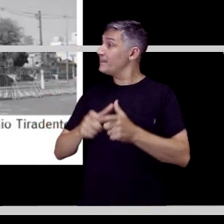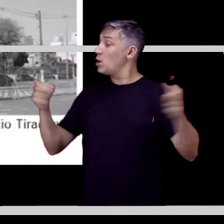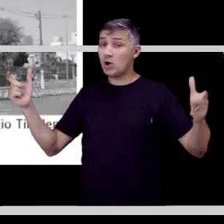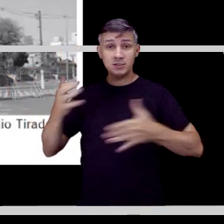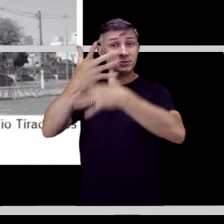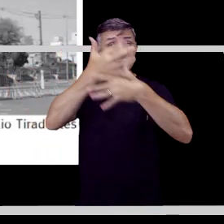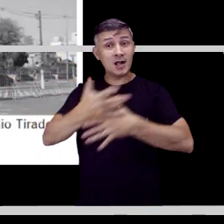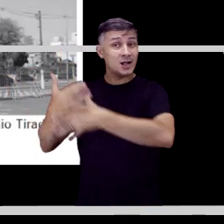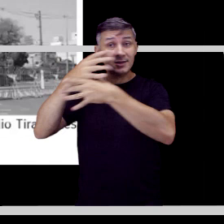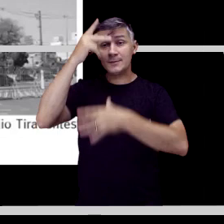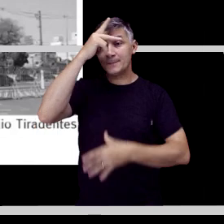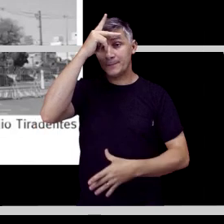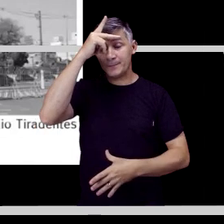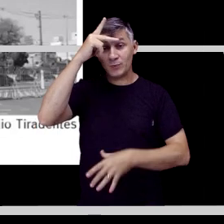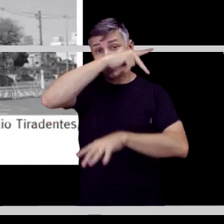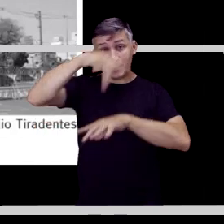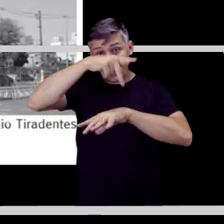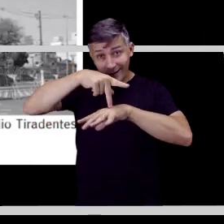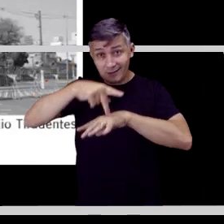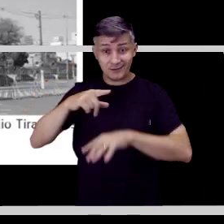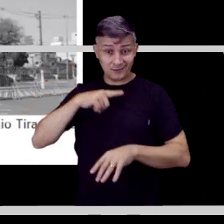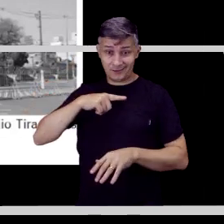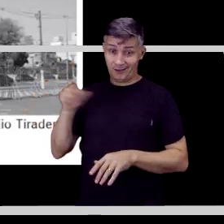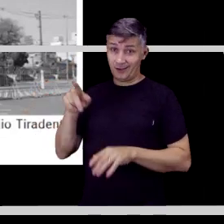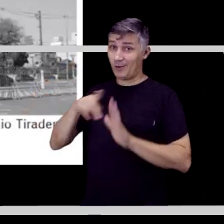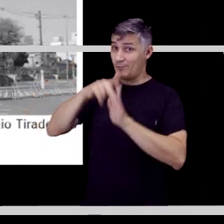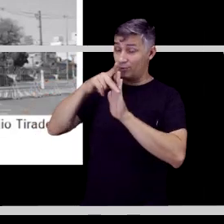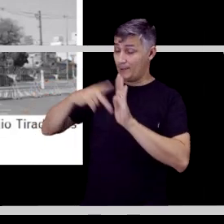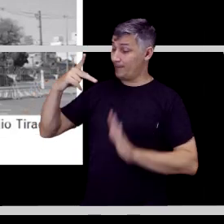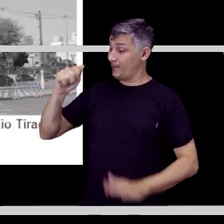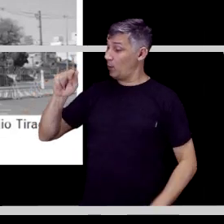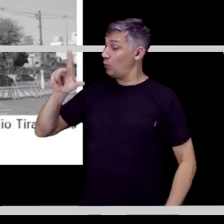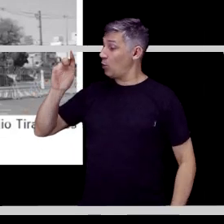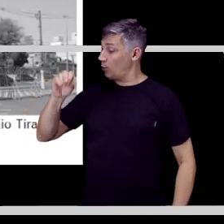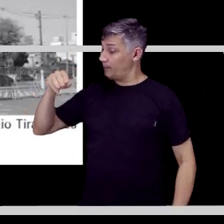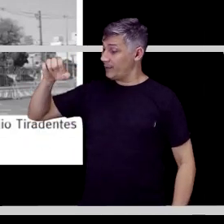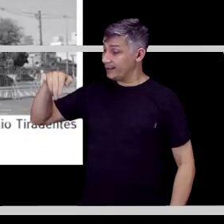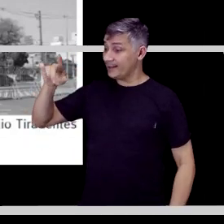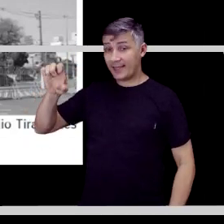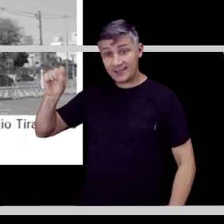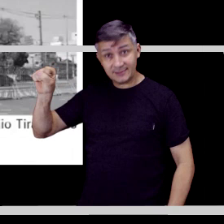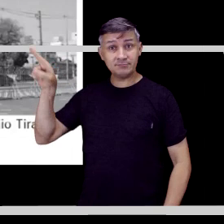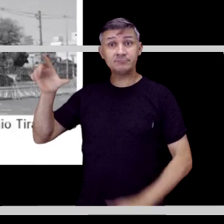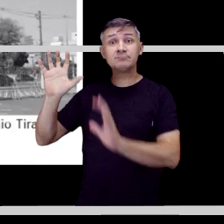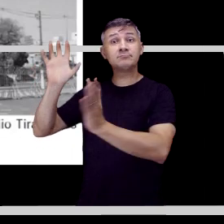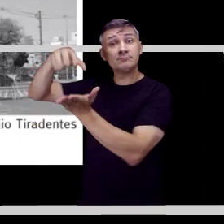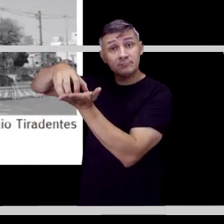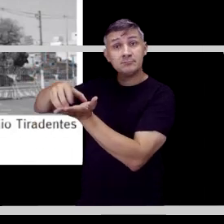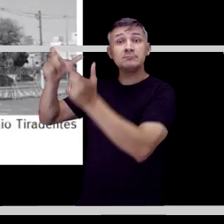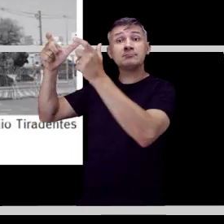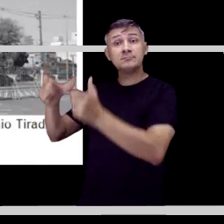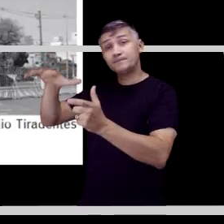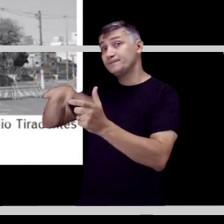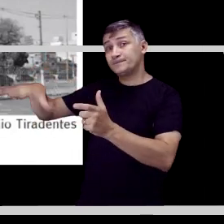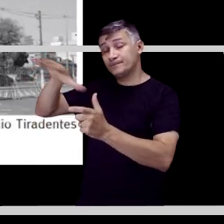esse projeto emblemático, né, do Paulo Mendes da Rocha, ressignificando o prédio do Ramos de Azevedo, e que está localizado